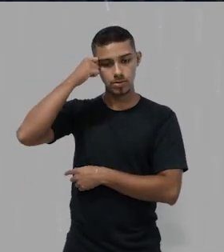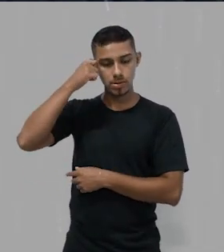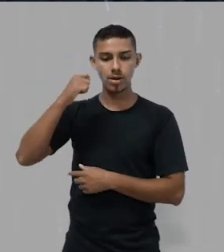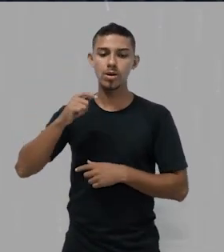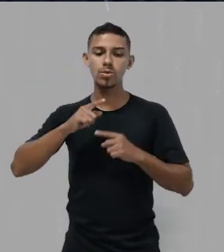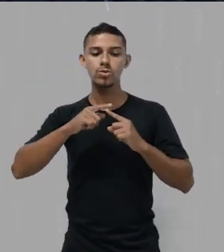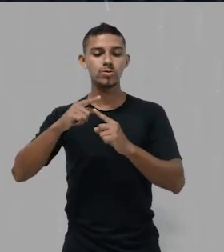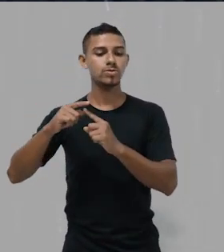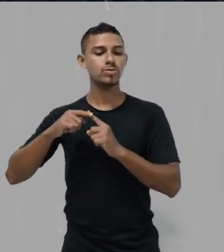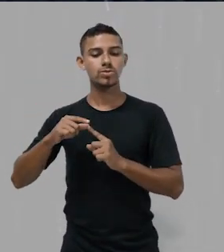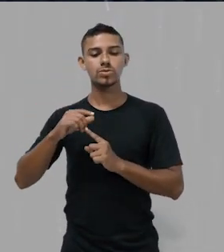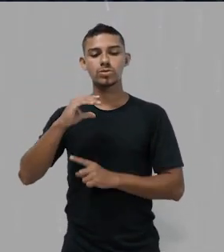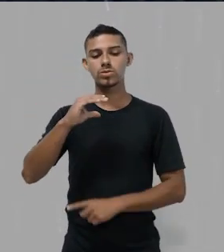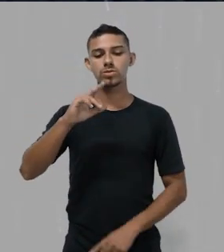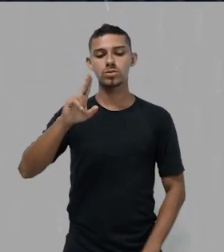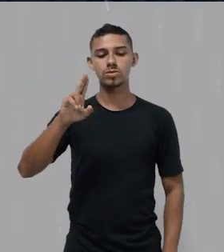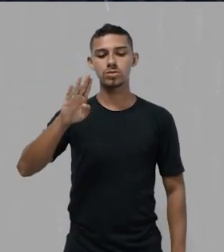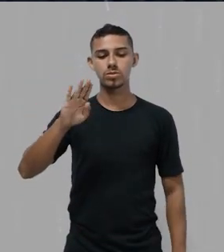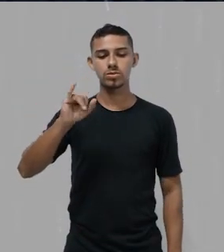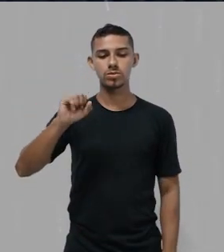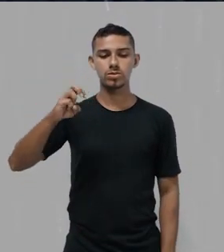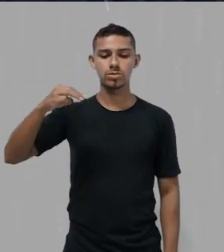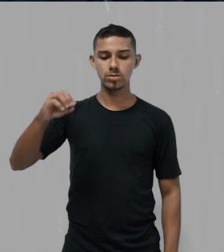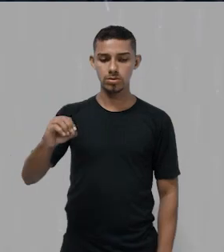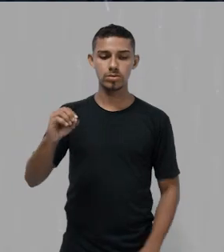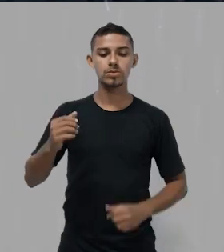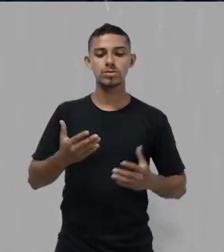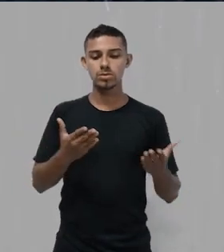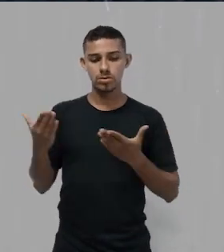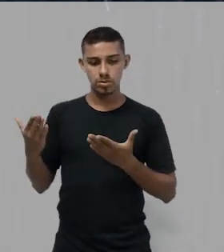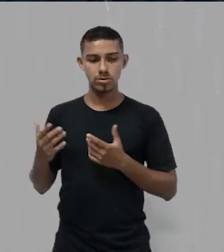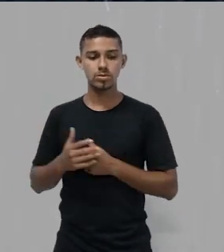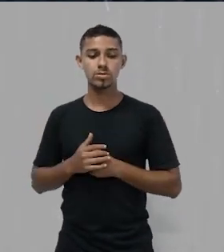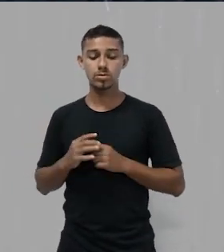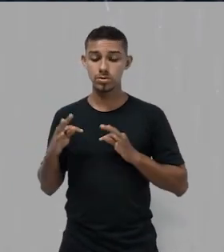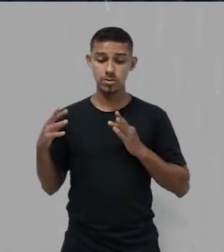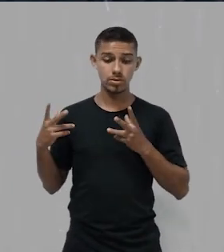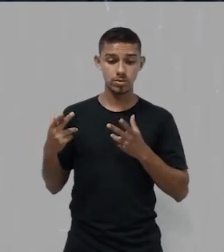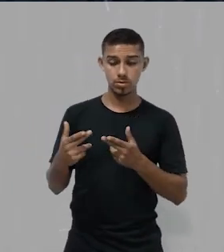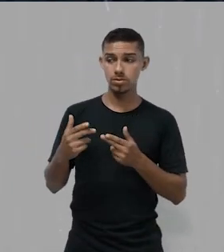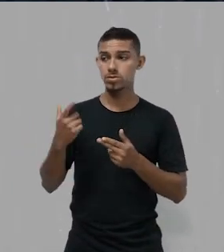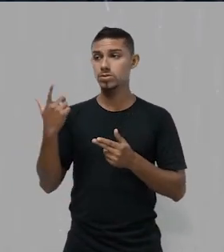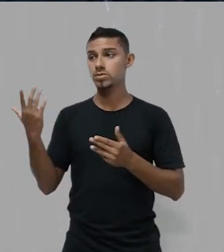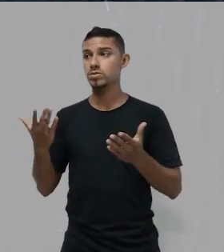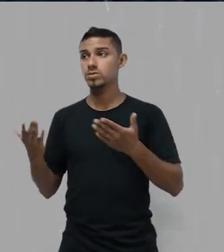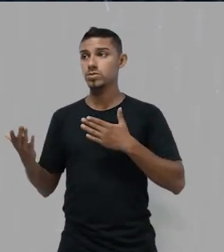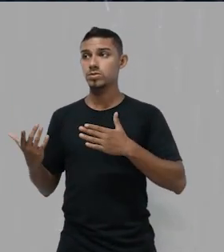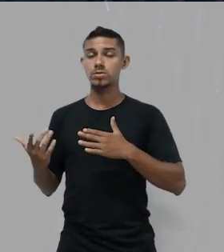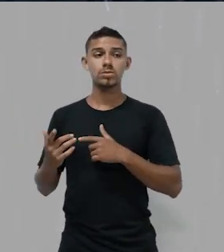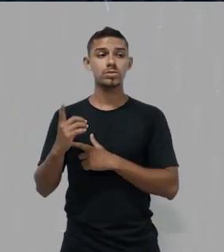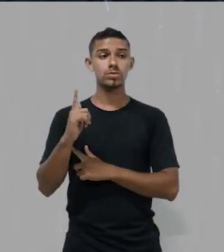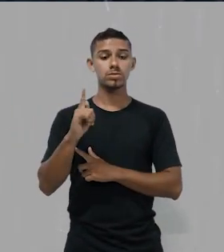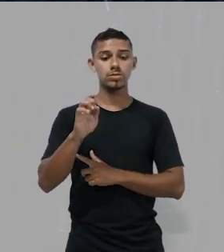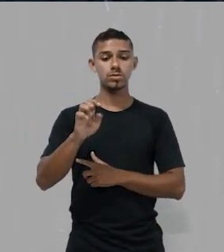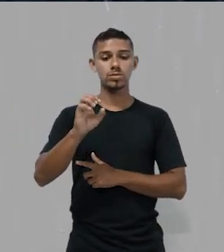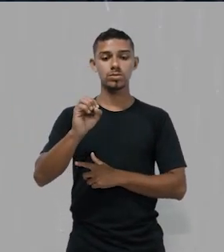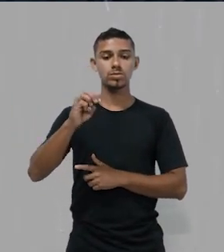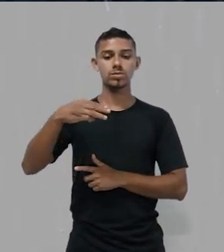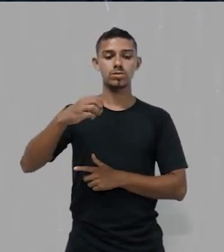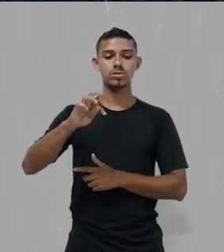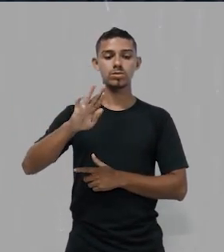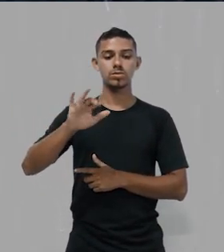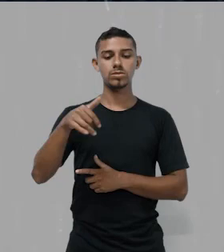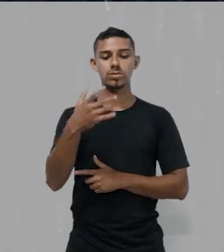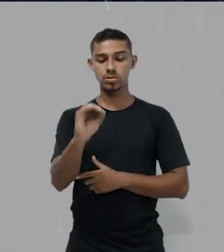de cubismo, o analítico e o sintético. São as duas variações que eu já vou mostrar para vocês. Geometrização das formas da natureza